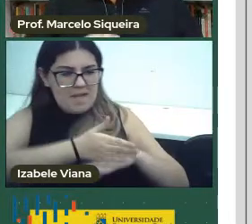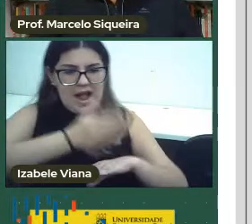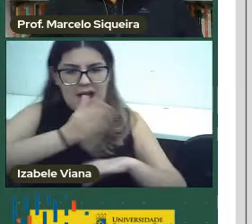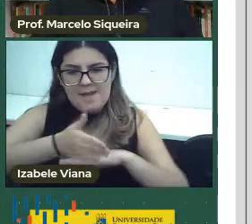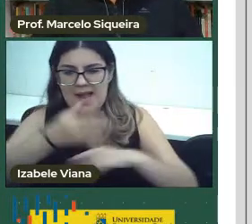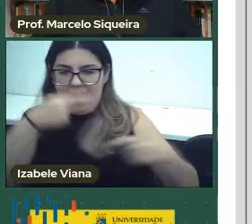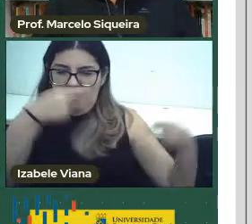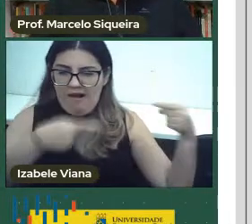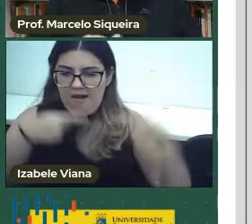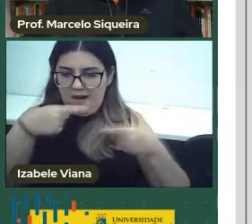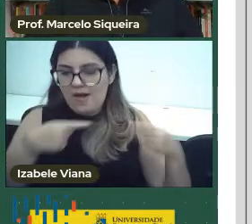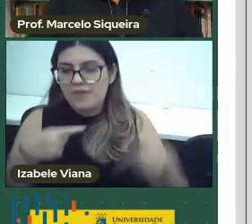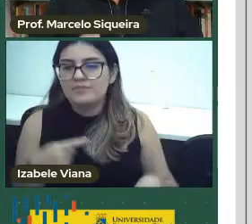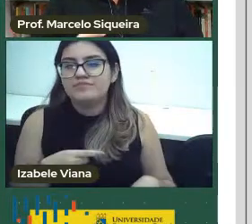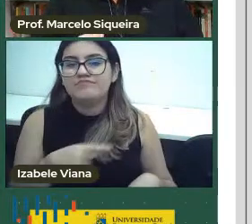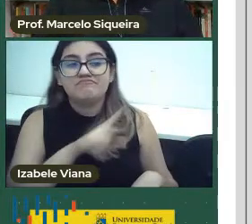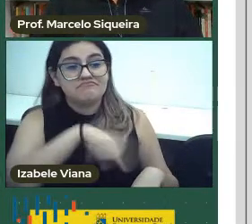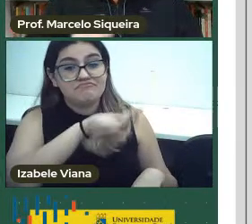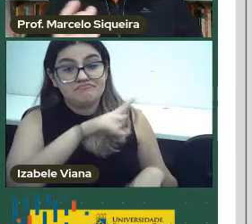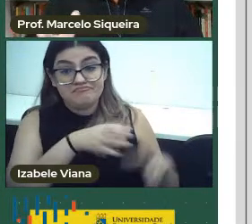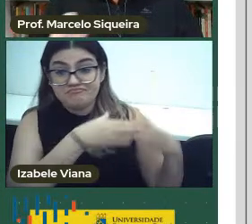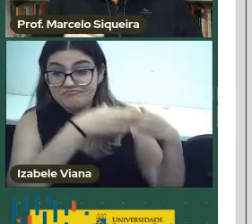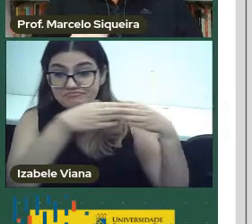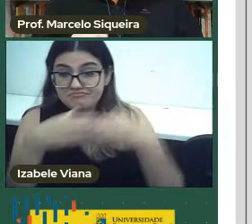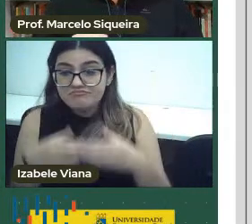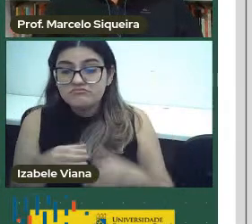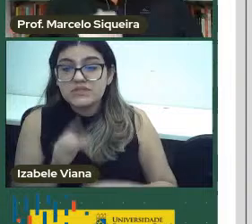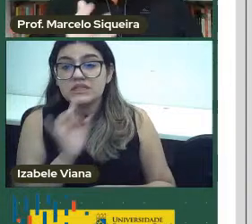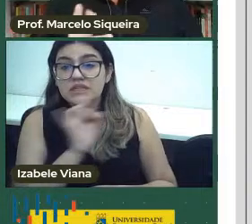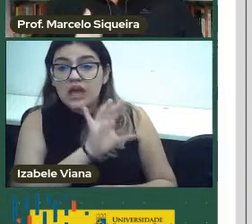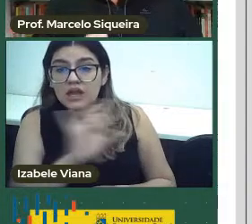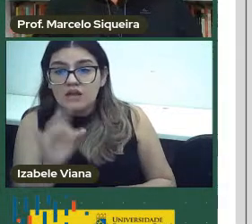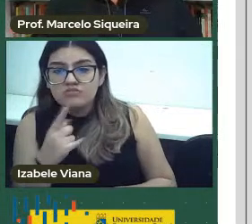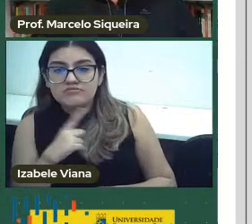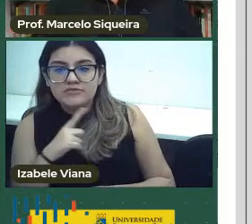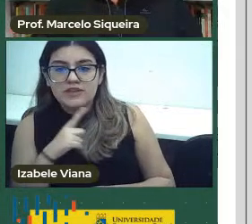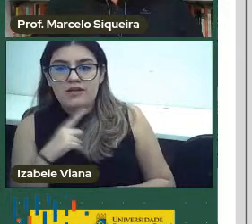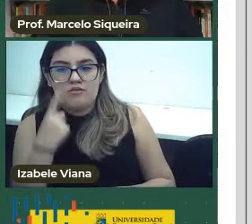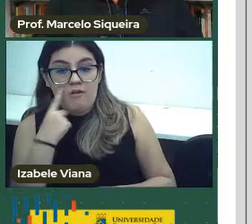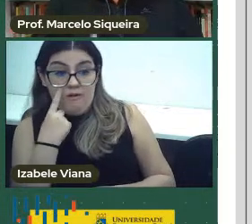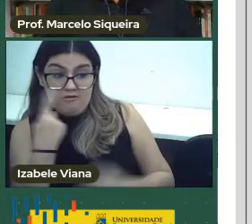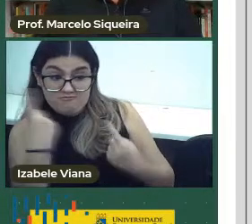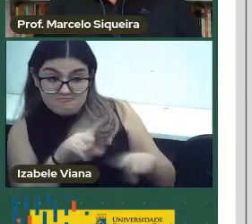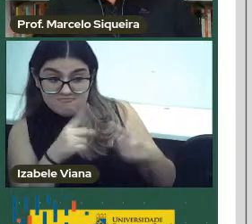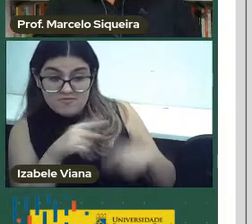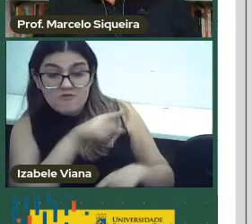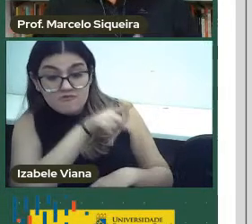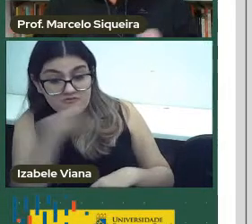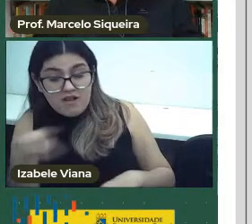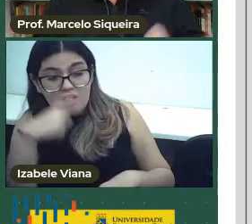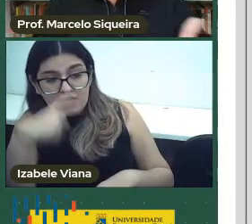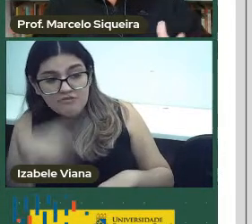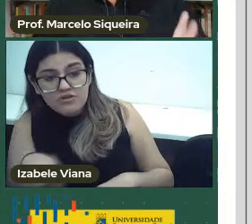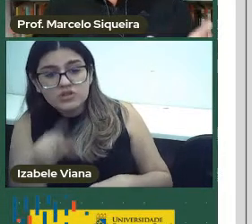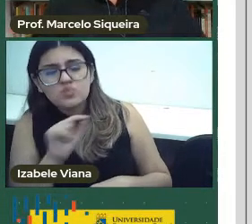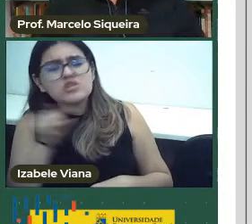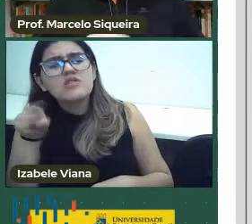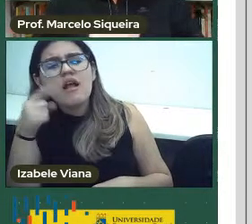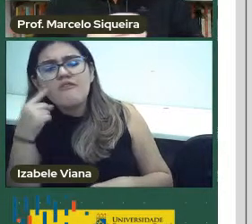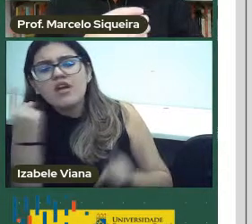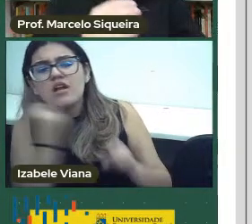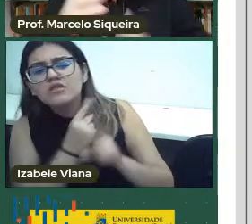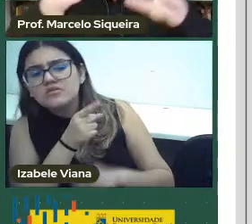foi instigado a ir até o elefante e descobrir o que era. O primeiro foi e chegou ali na